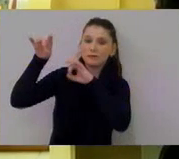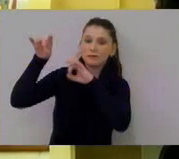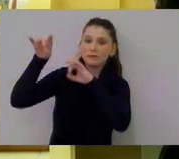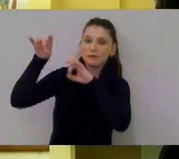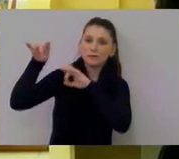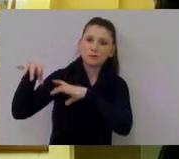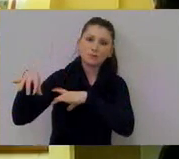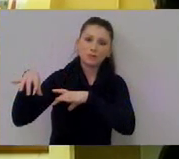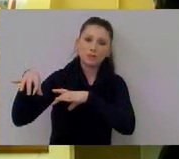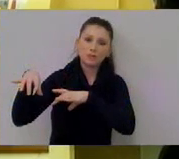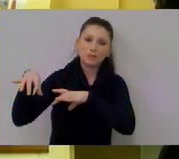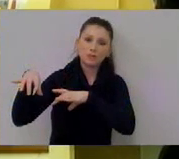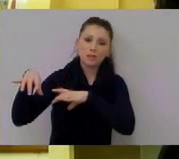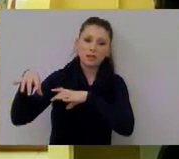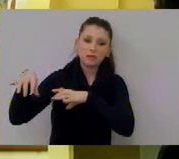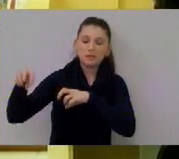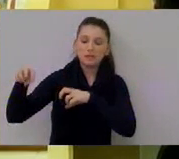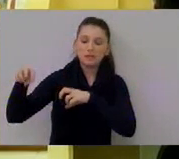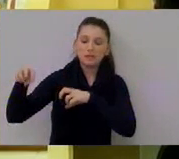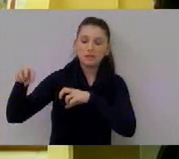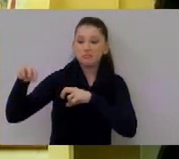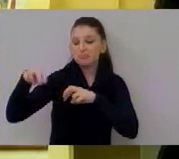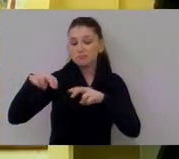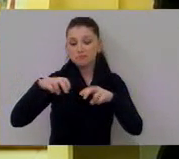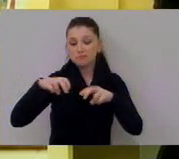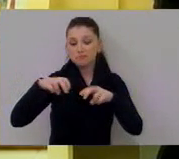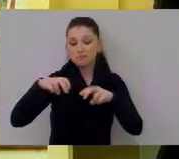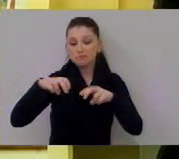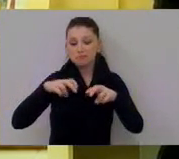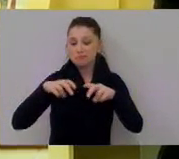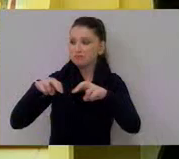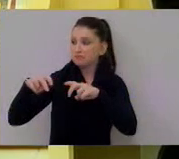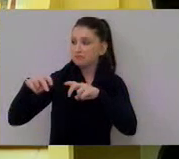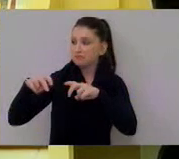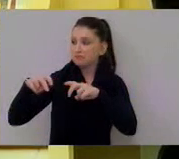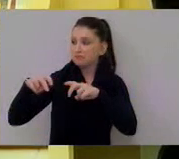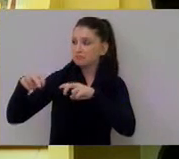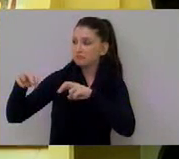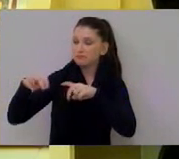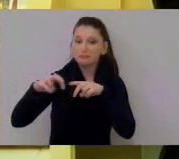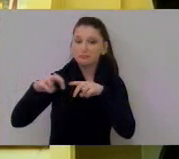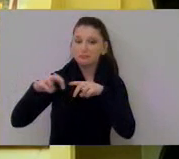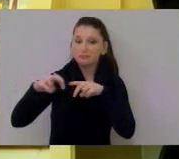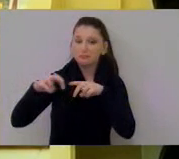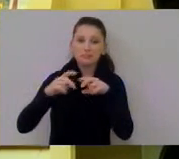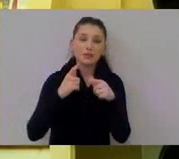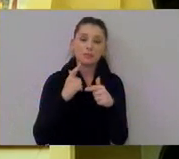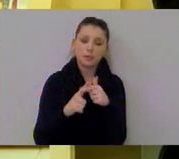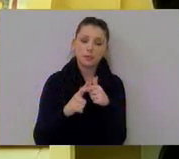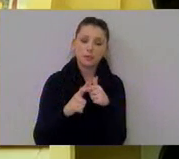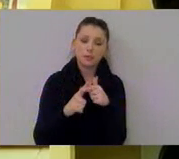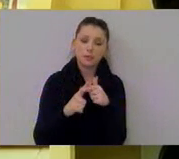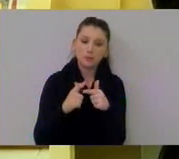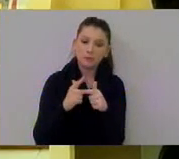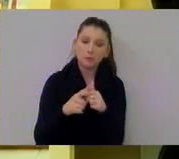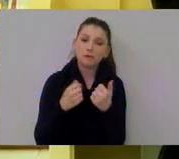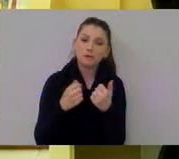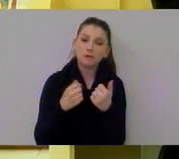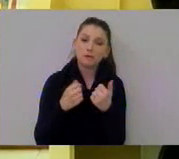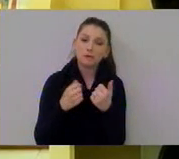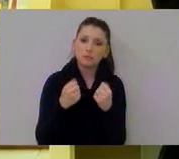cidade como um todo, né? Eu acho que a questão que